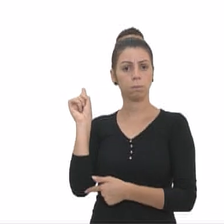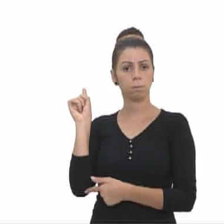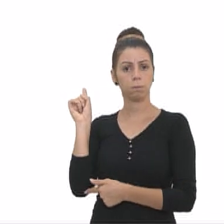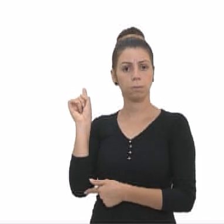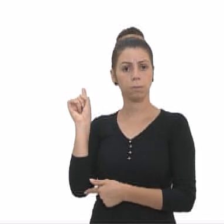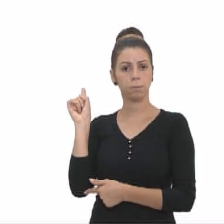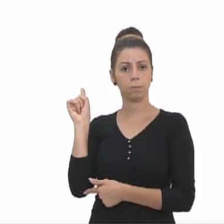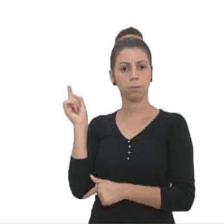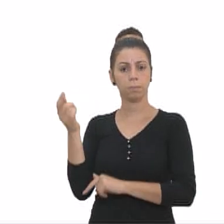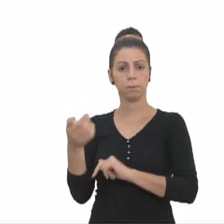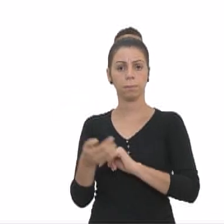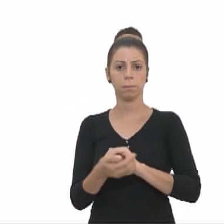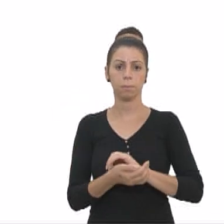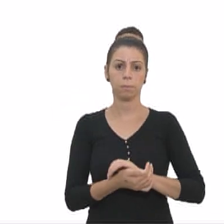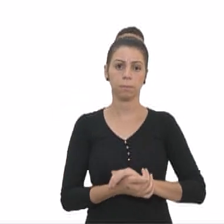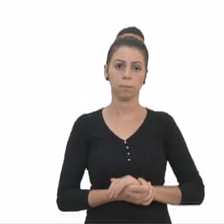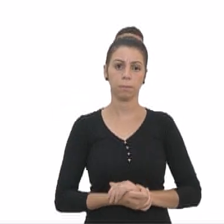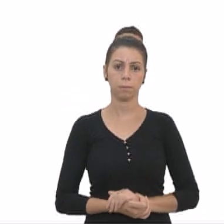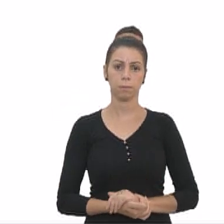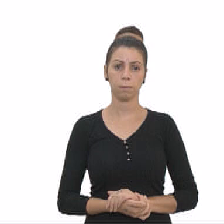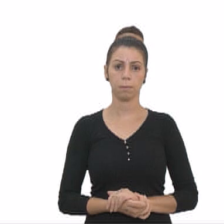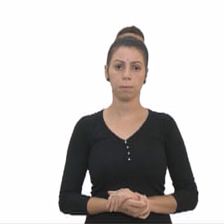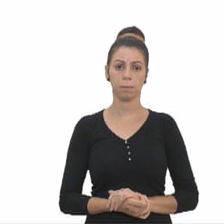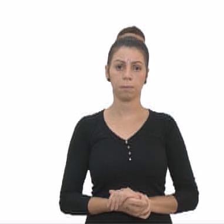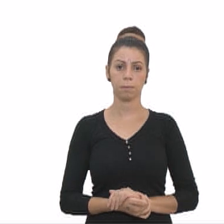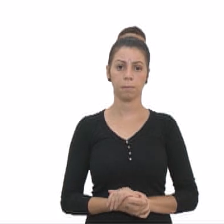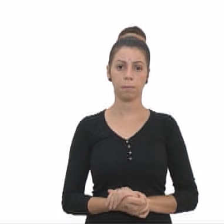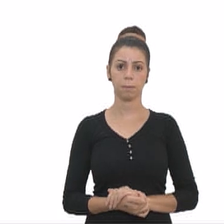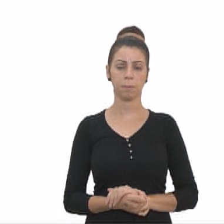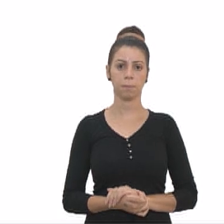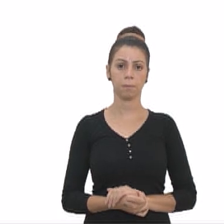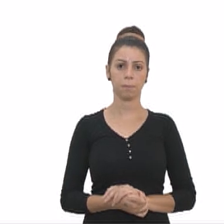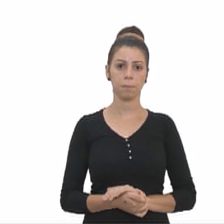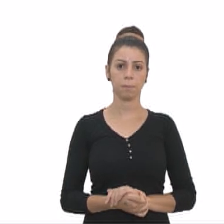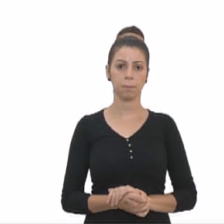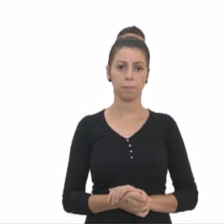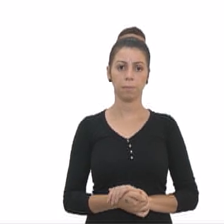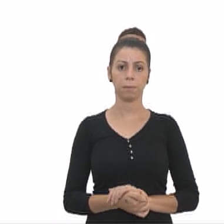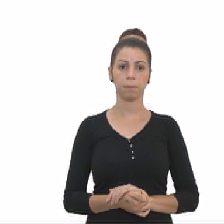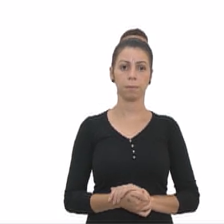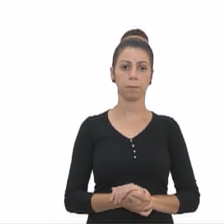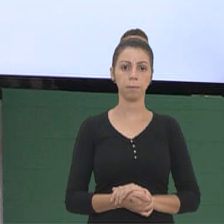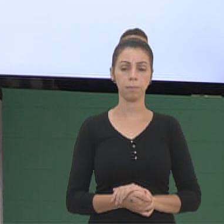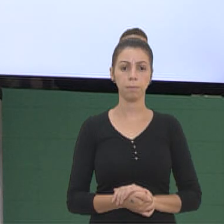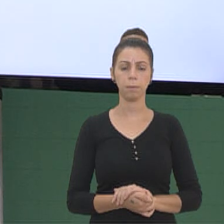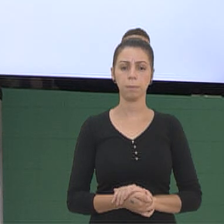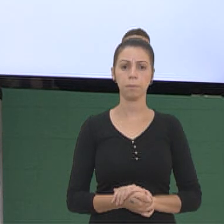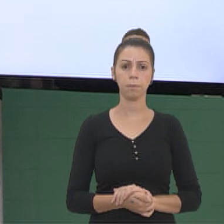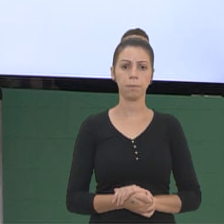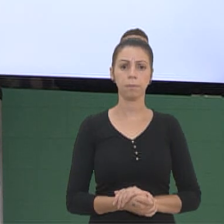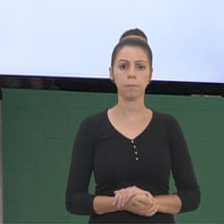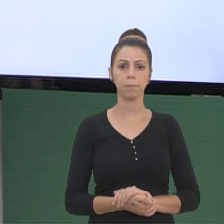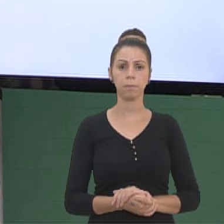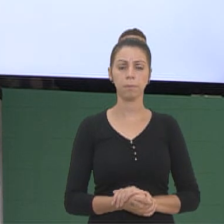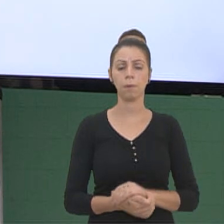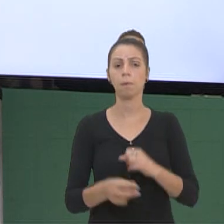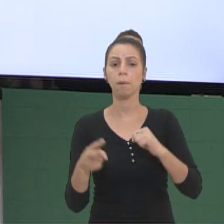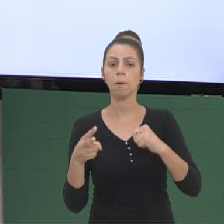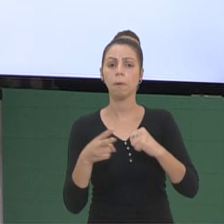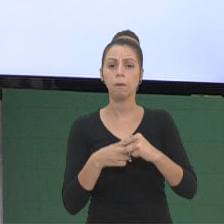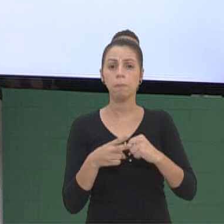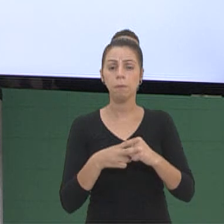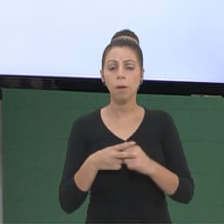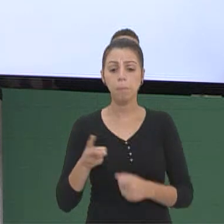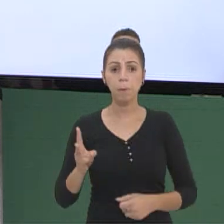sujeto, que los utiliza e que realiza dicha acción. Ou seja, o verbo ele sempre